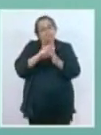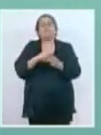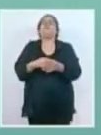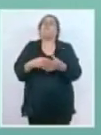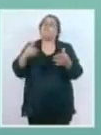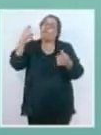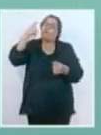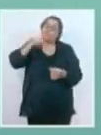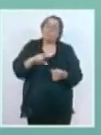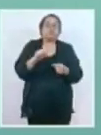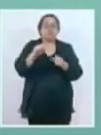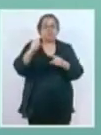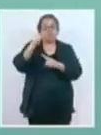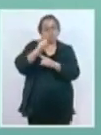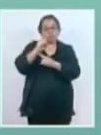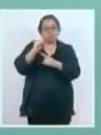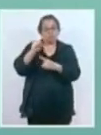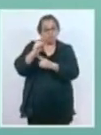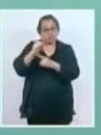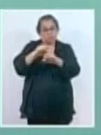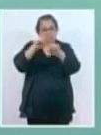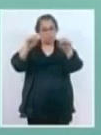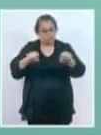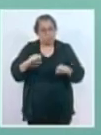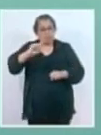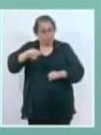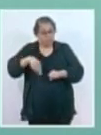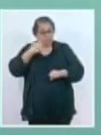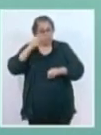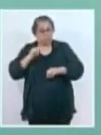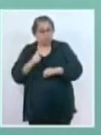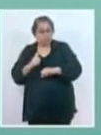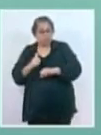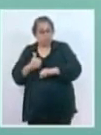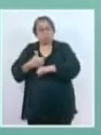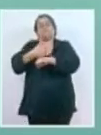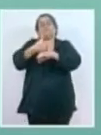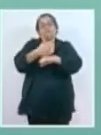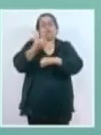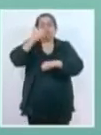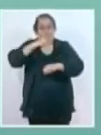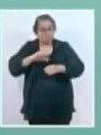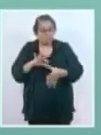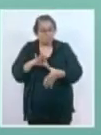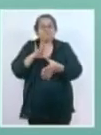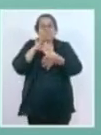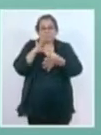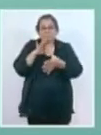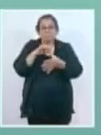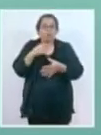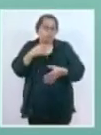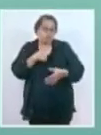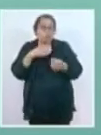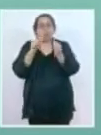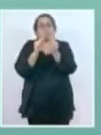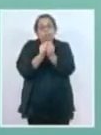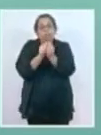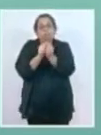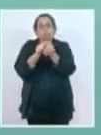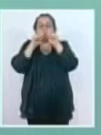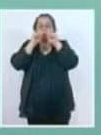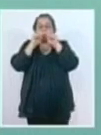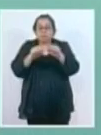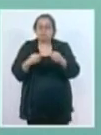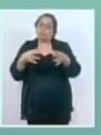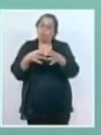implantação desse sistema. E aí, após eleito, nós começamos, eu falo nós porque eu falo de eu e a equipe, né? Isso. Nós,